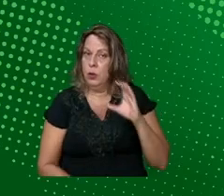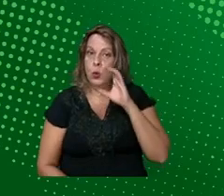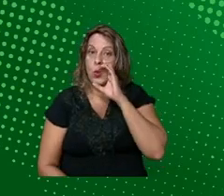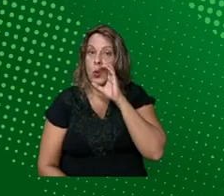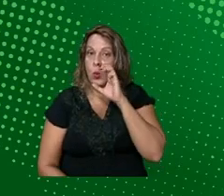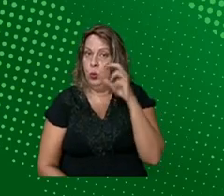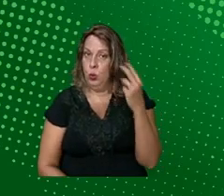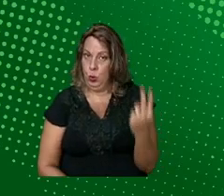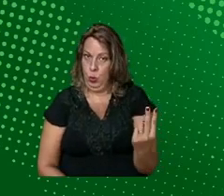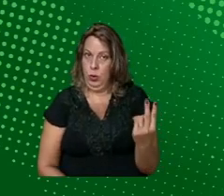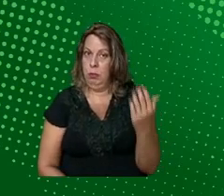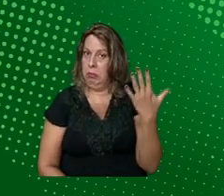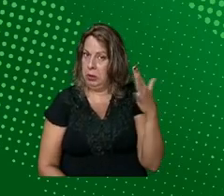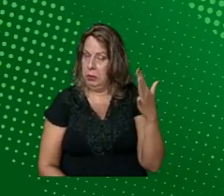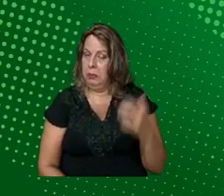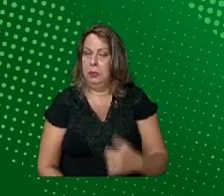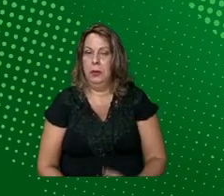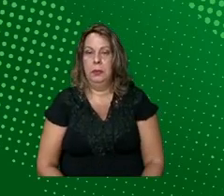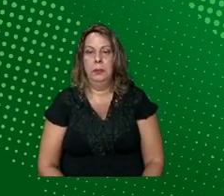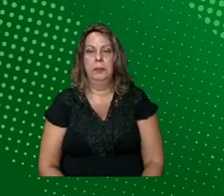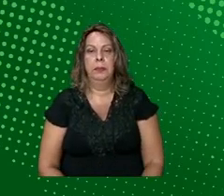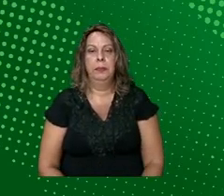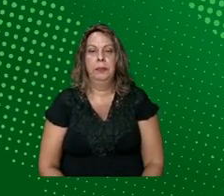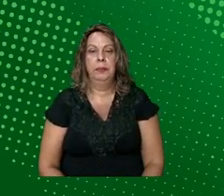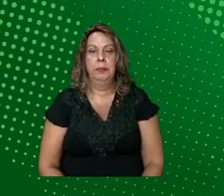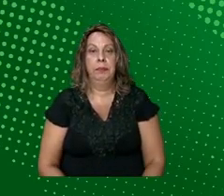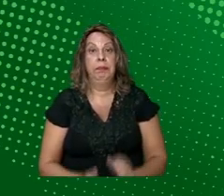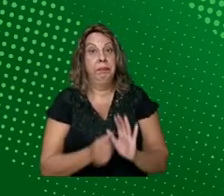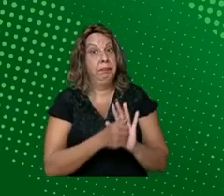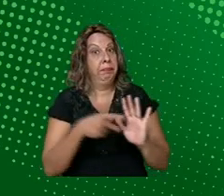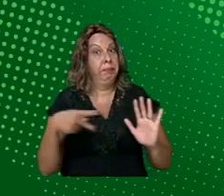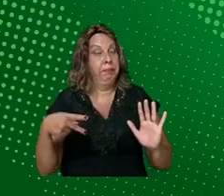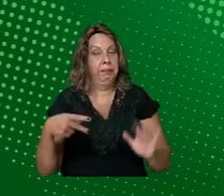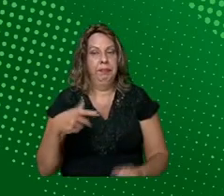Socorro 2. Parabéns! Olha só,